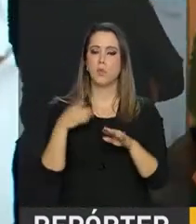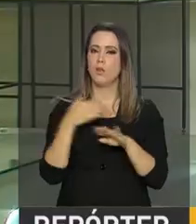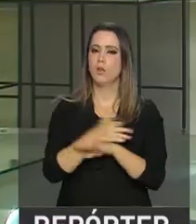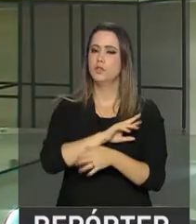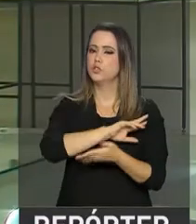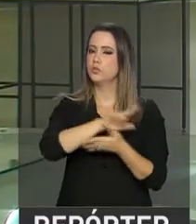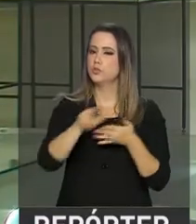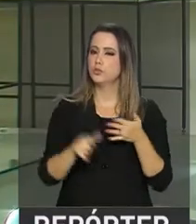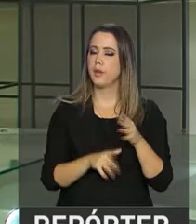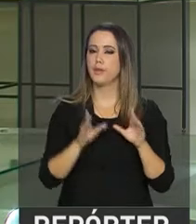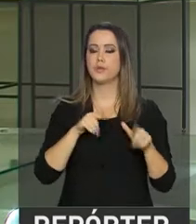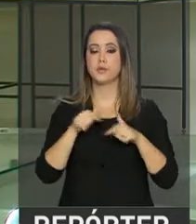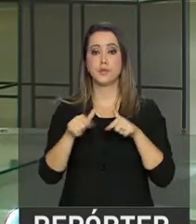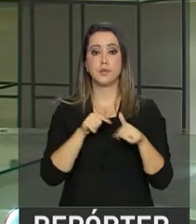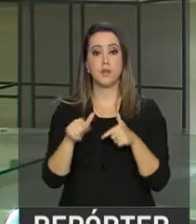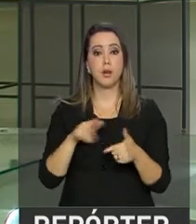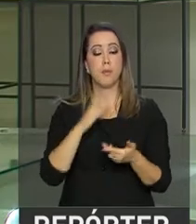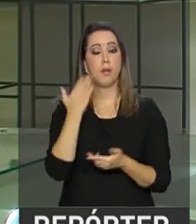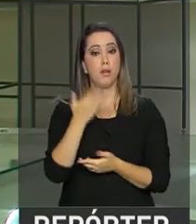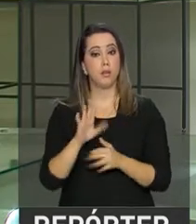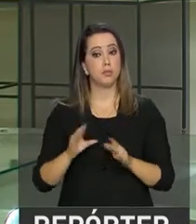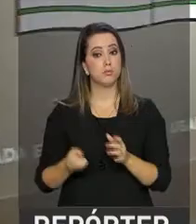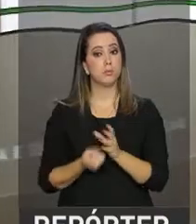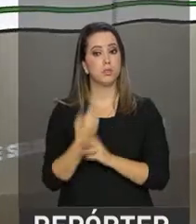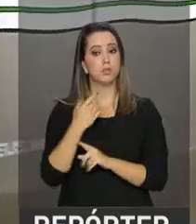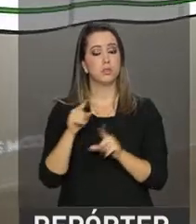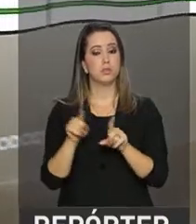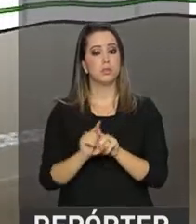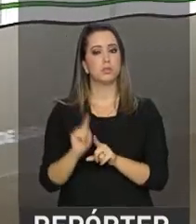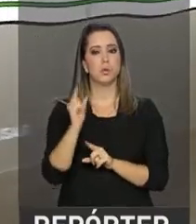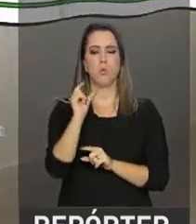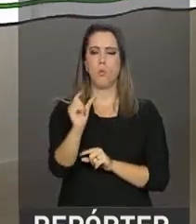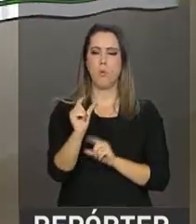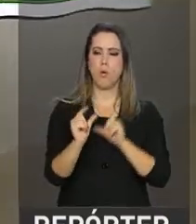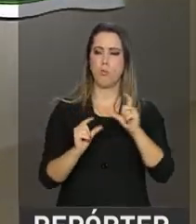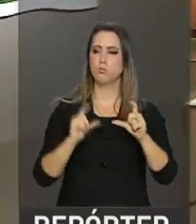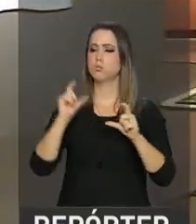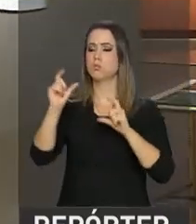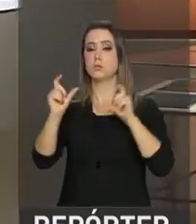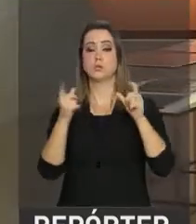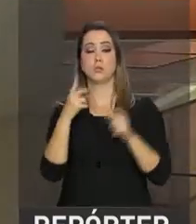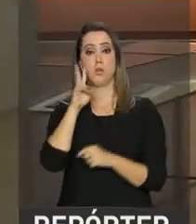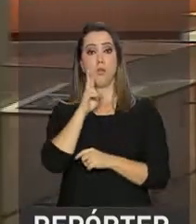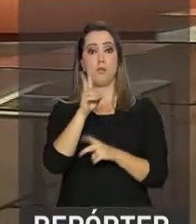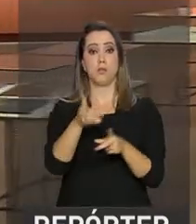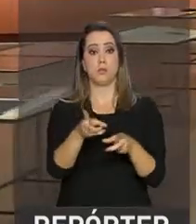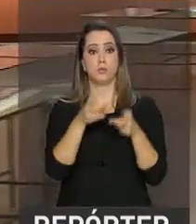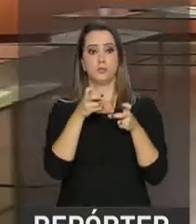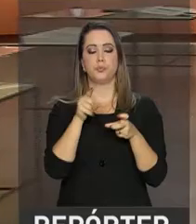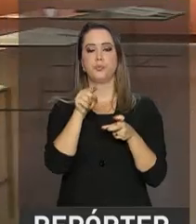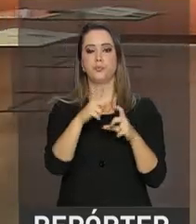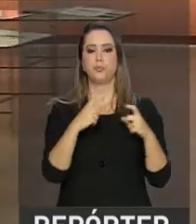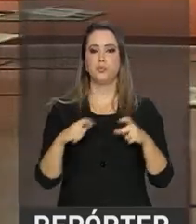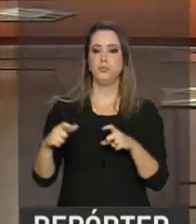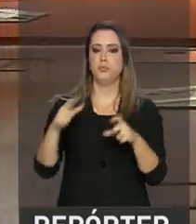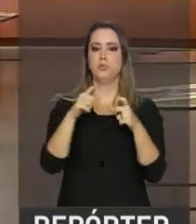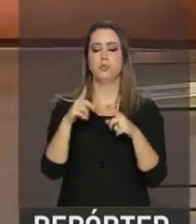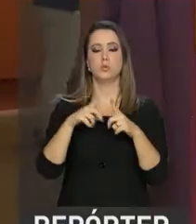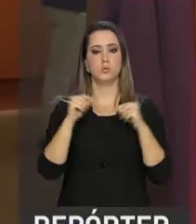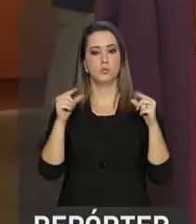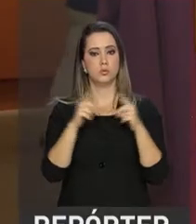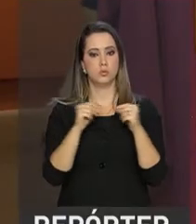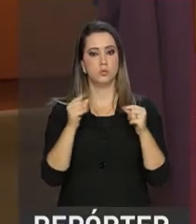múltiplo teve muitas facetas e produções um pouco desta vasta obra pode ser vista nesta exposição em brasília